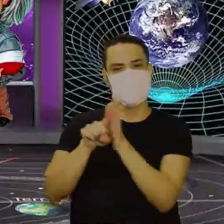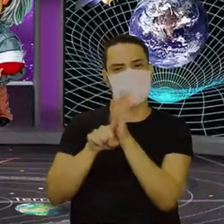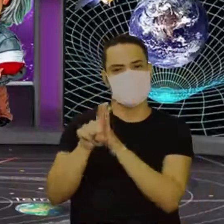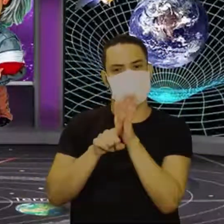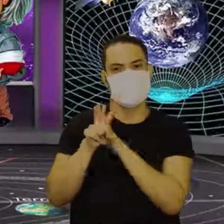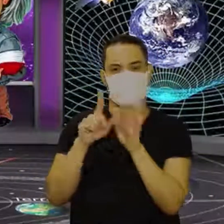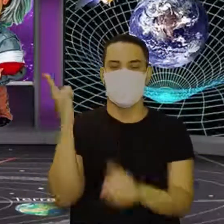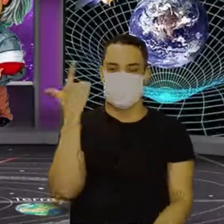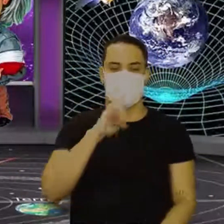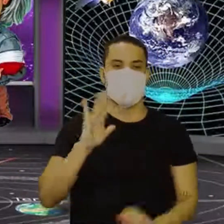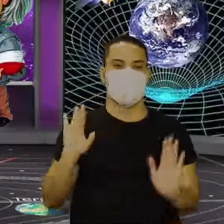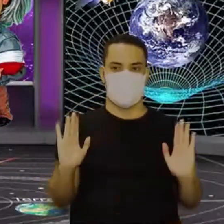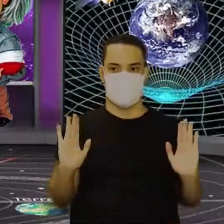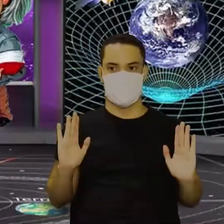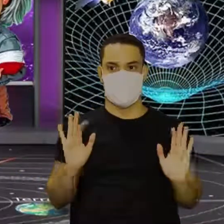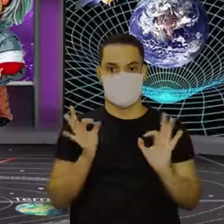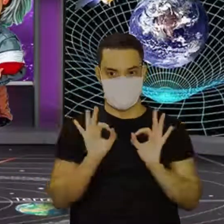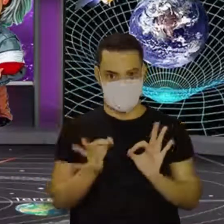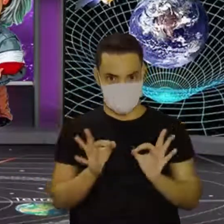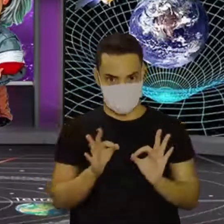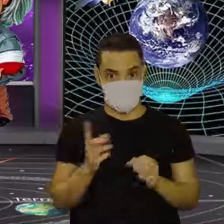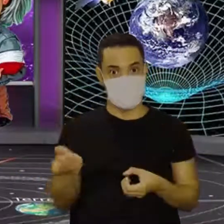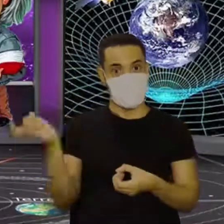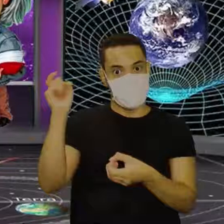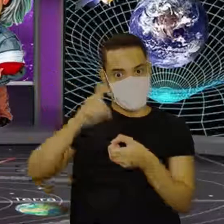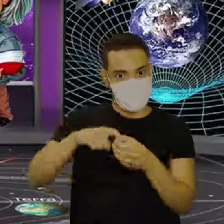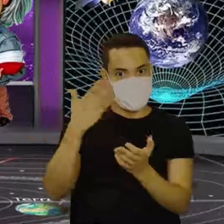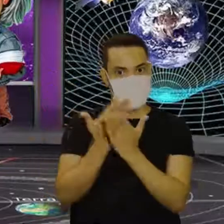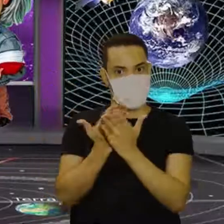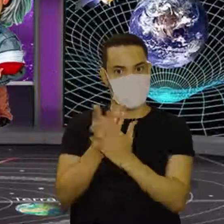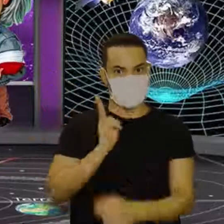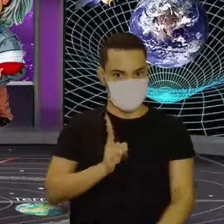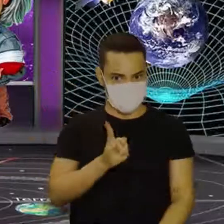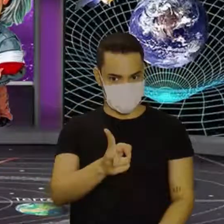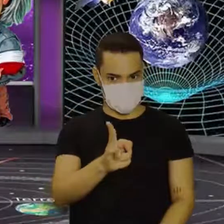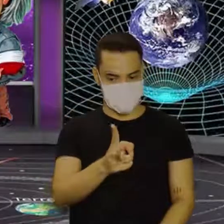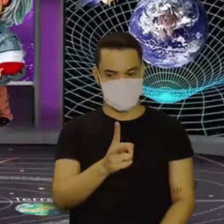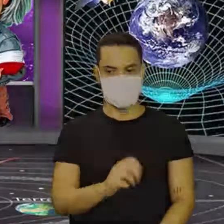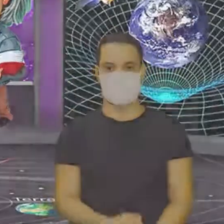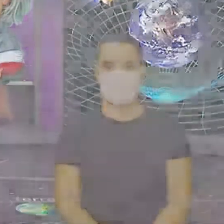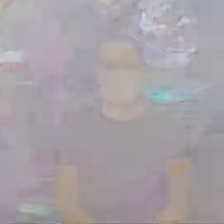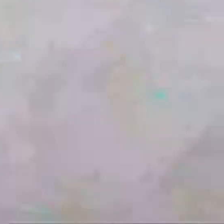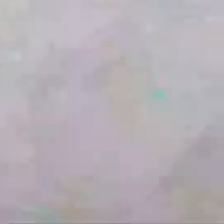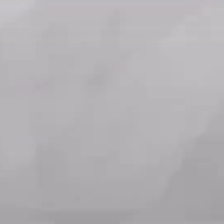pesquisa muito grande para conseguir fazer, tá bom? Então, já já a aula continua.